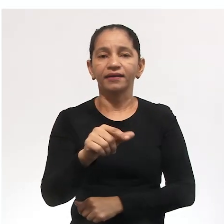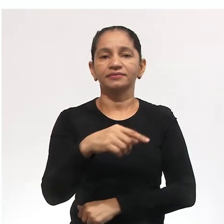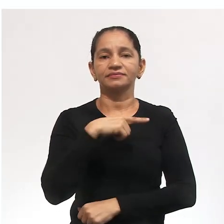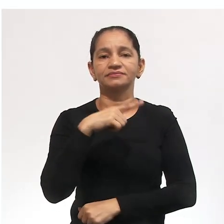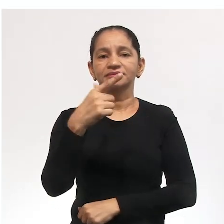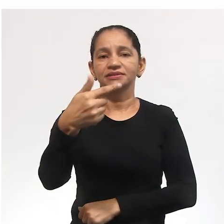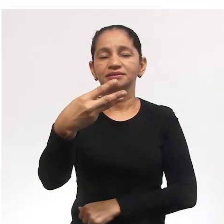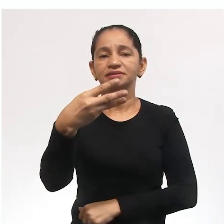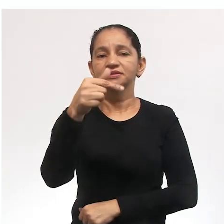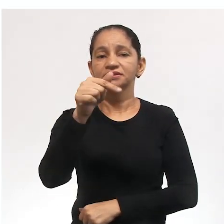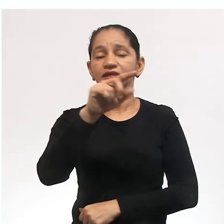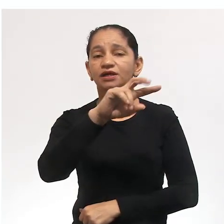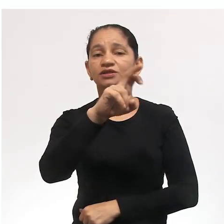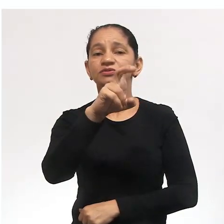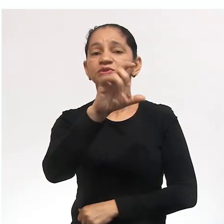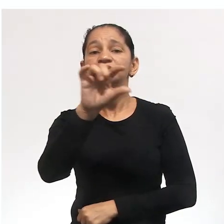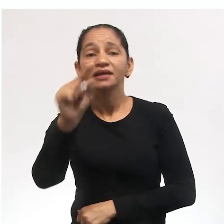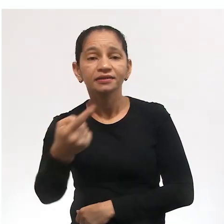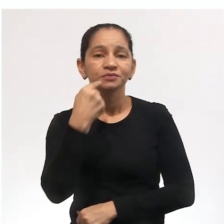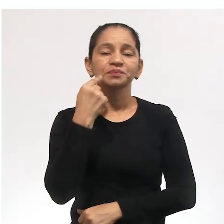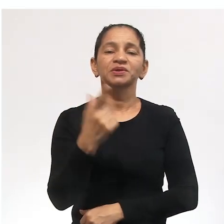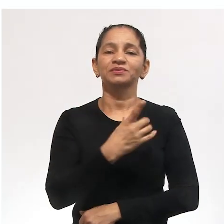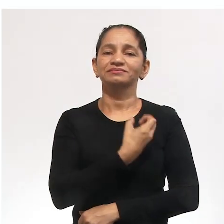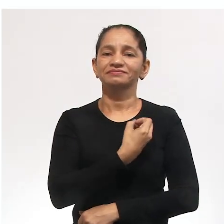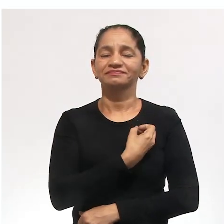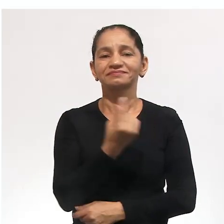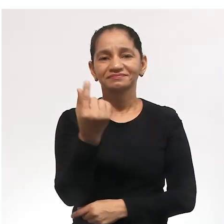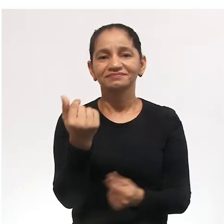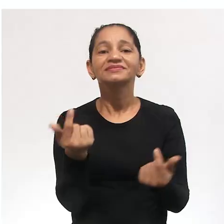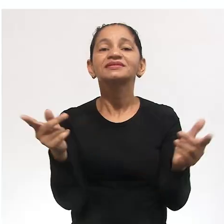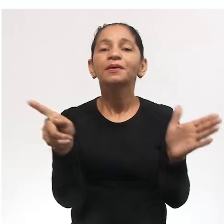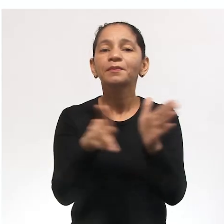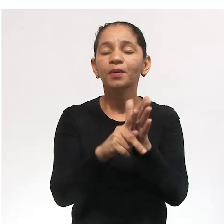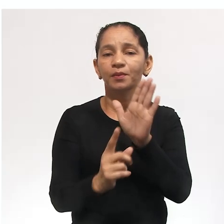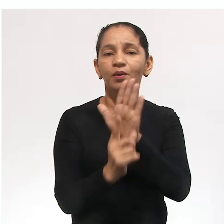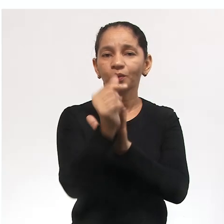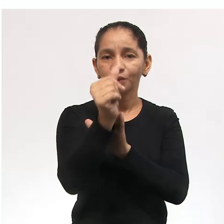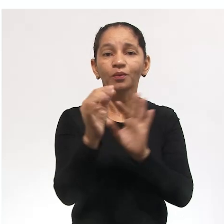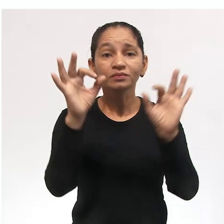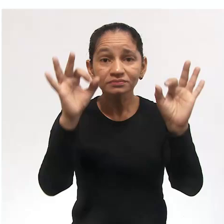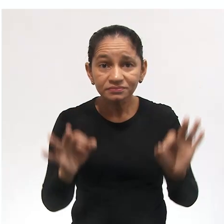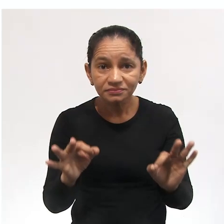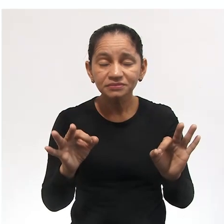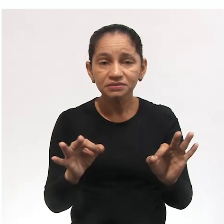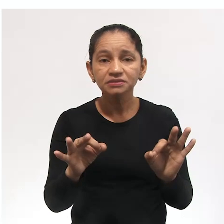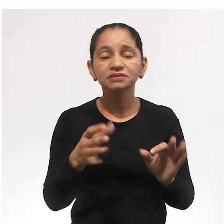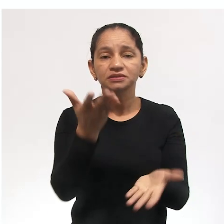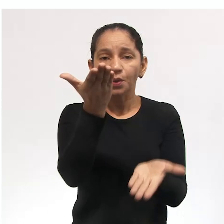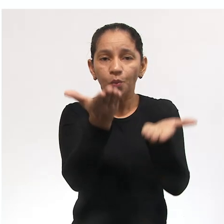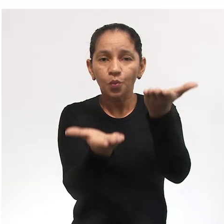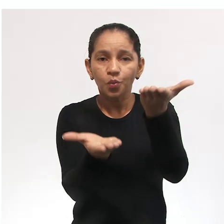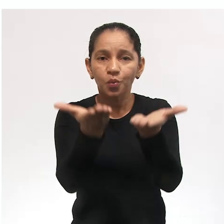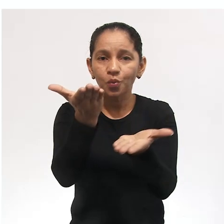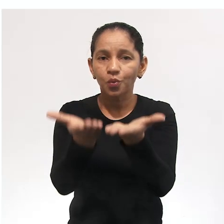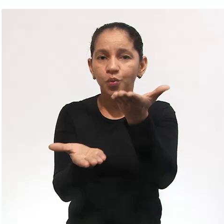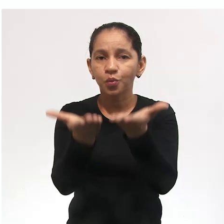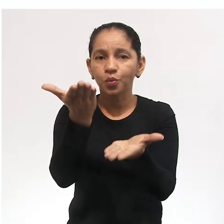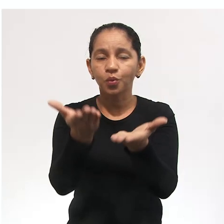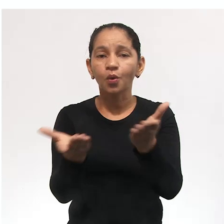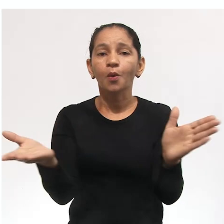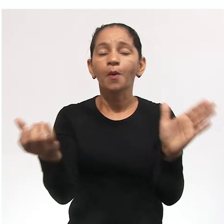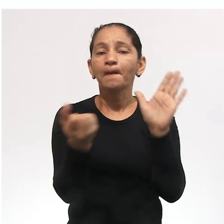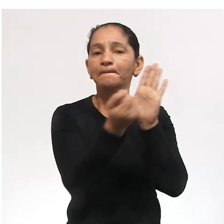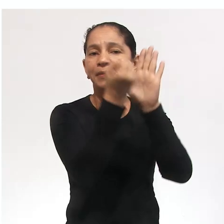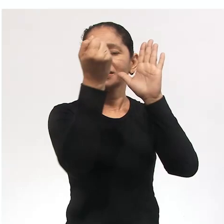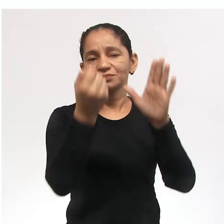ver o detalhe dessa evolução patrimonial na demonstração do resultado do exercício logo agora, tá bom? Então, esse é o balanço patrimonial e agora vamos